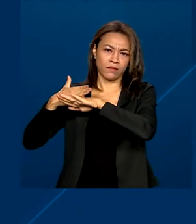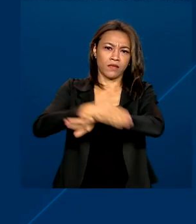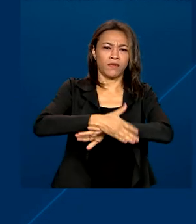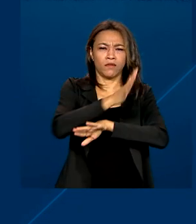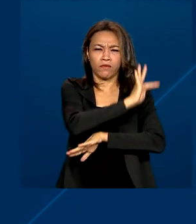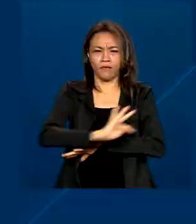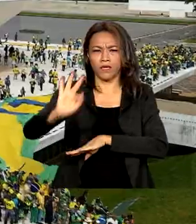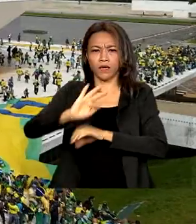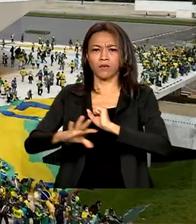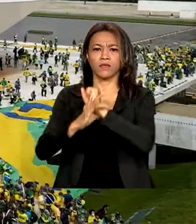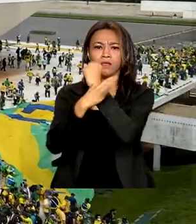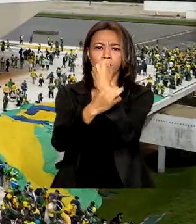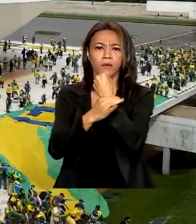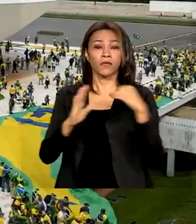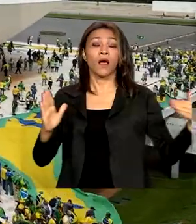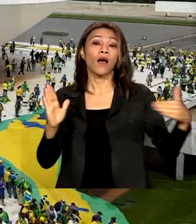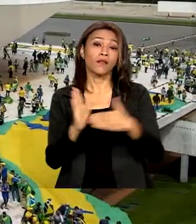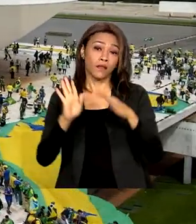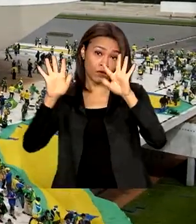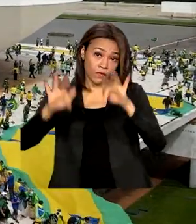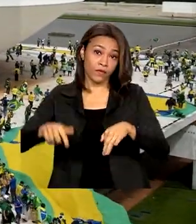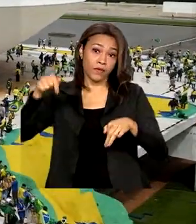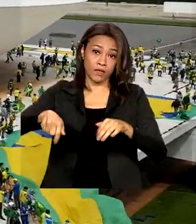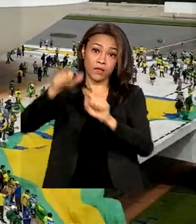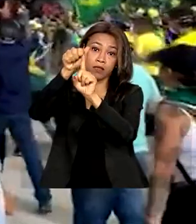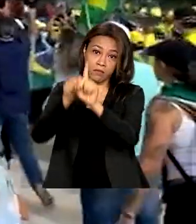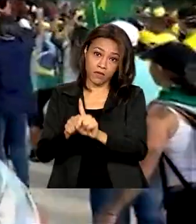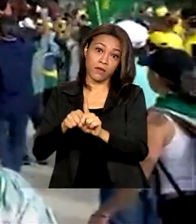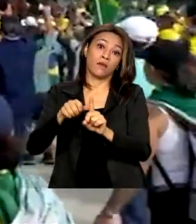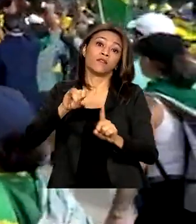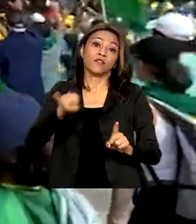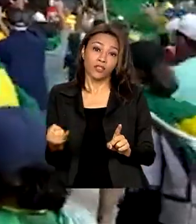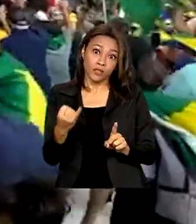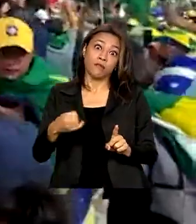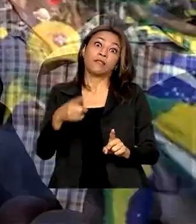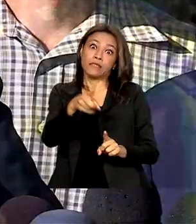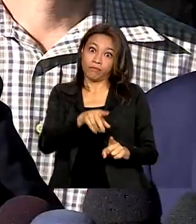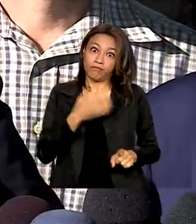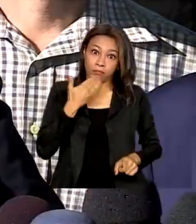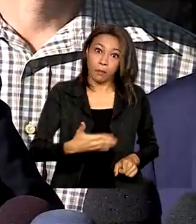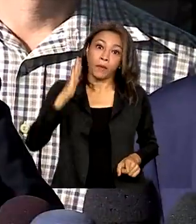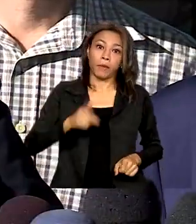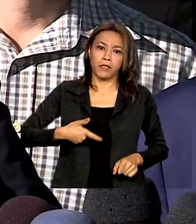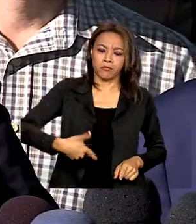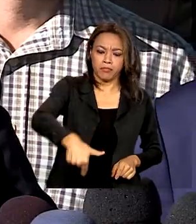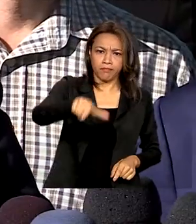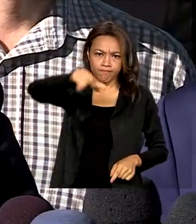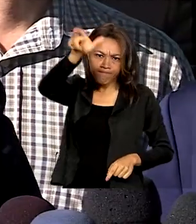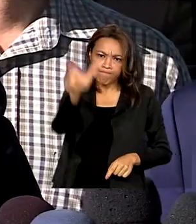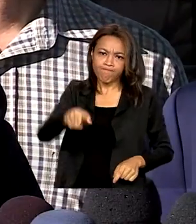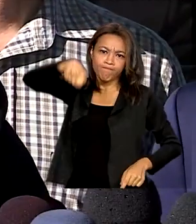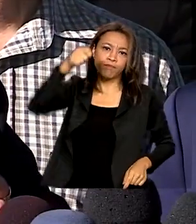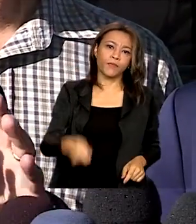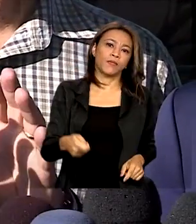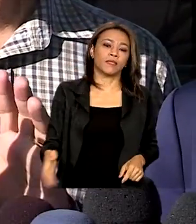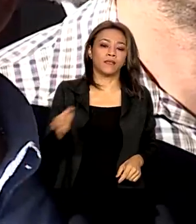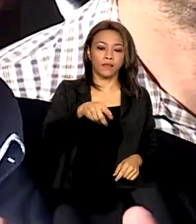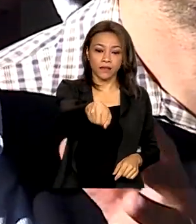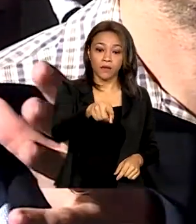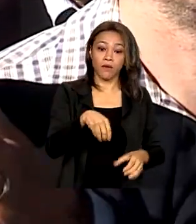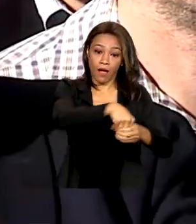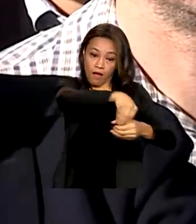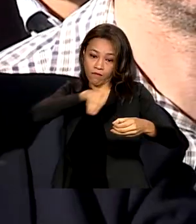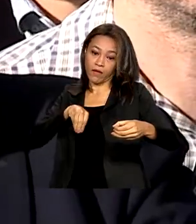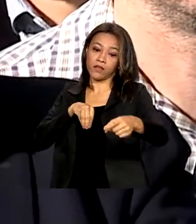capital do país até o fim do mês e promete punição aos vândalos. Alexandre de Moraes afasta governador do